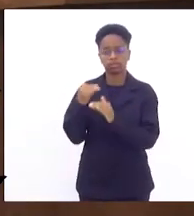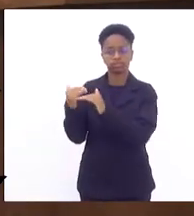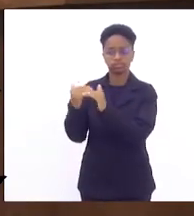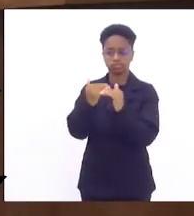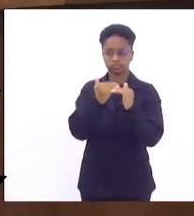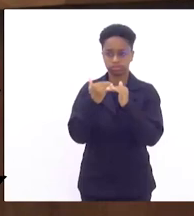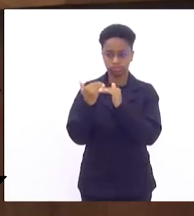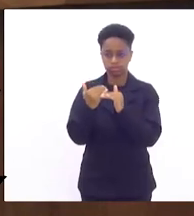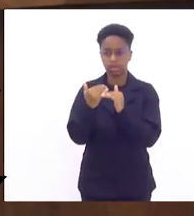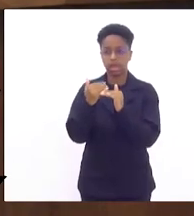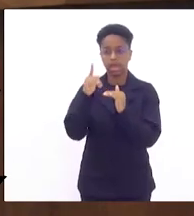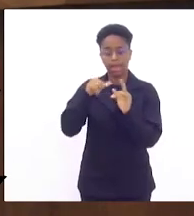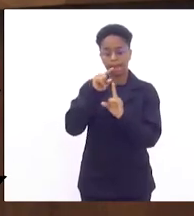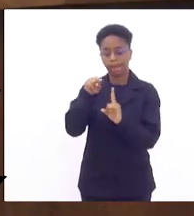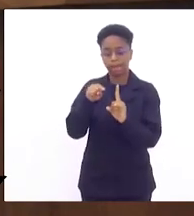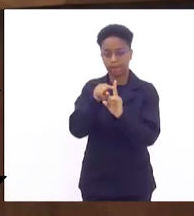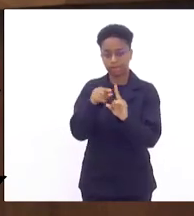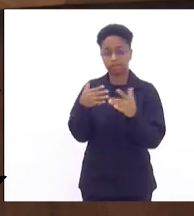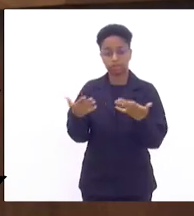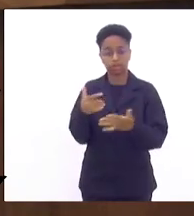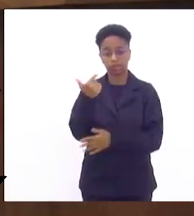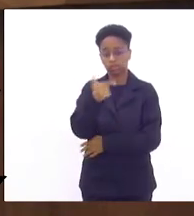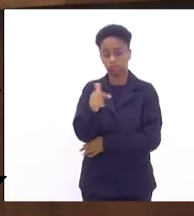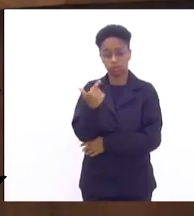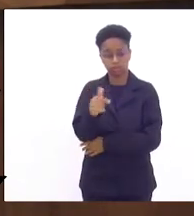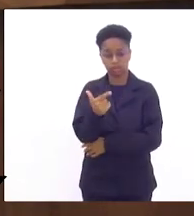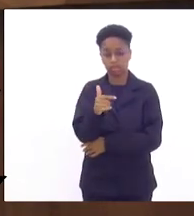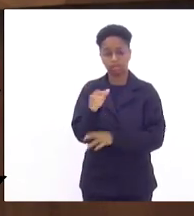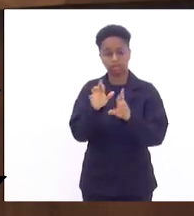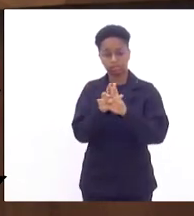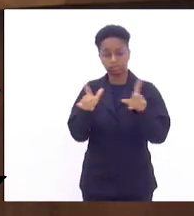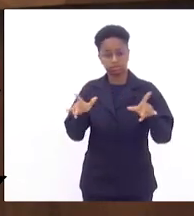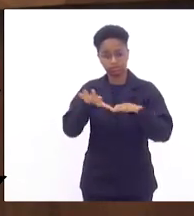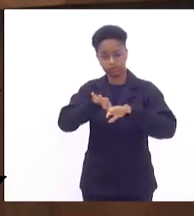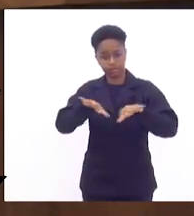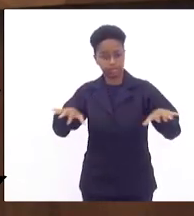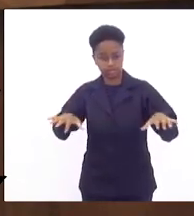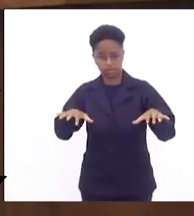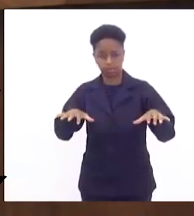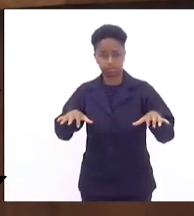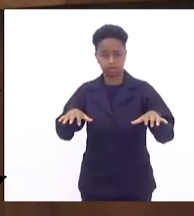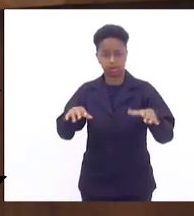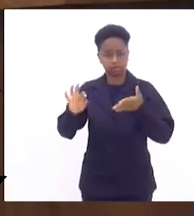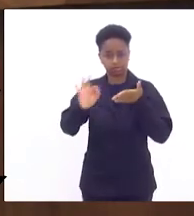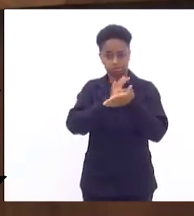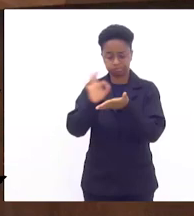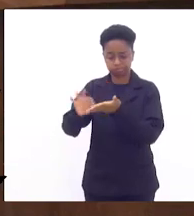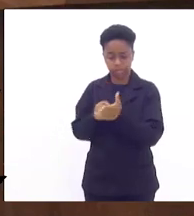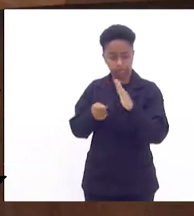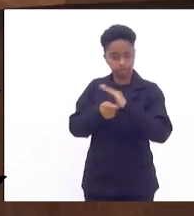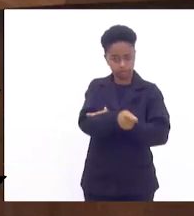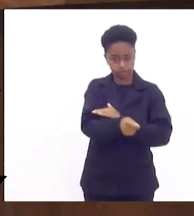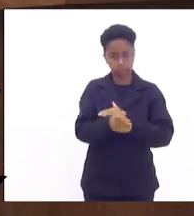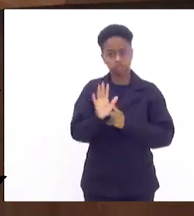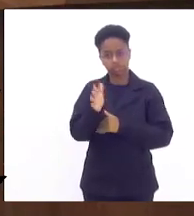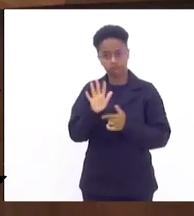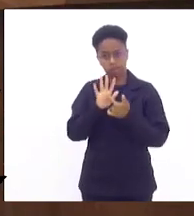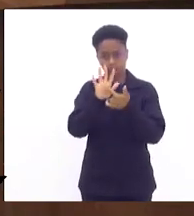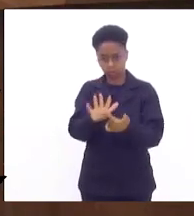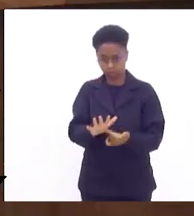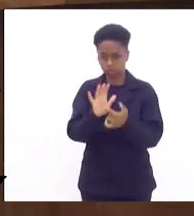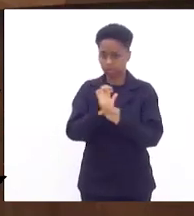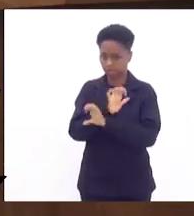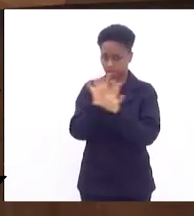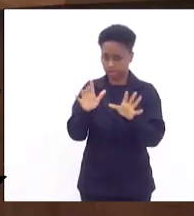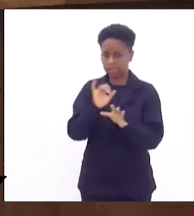universalização seria a meta. Então, não haveria essa distinção para fins de rubrica de investimento. Isso foi enfatizado, se Vossa